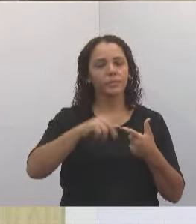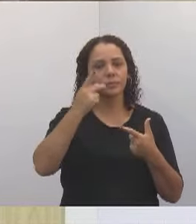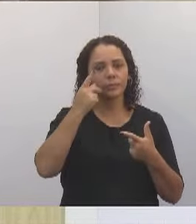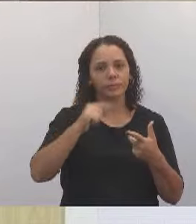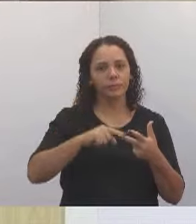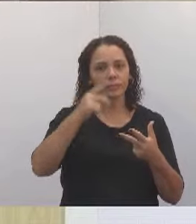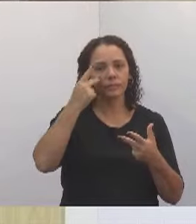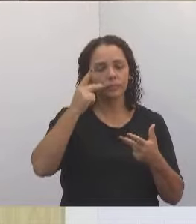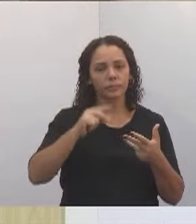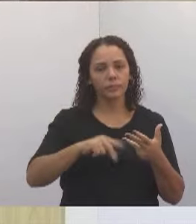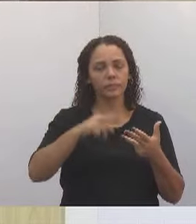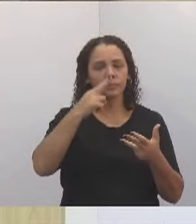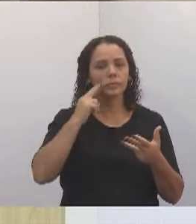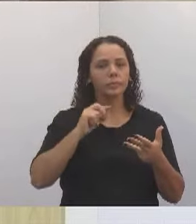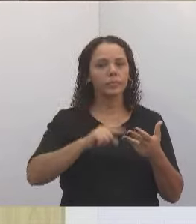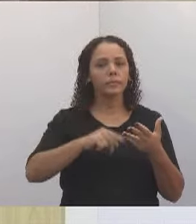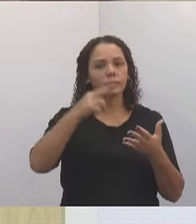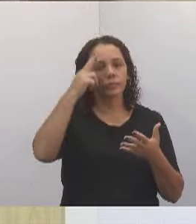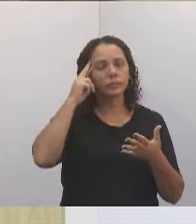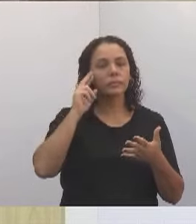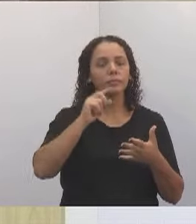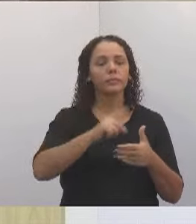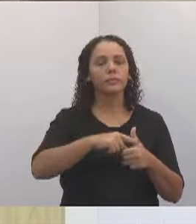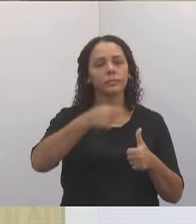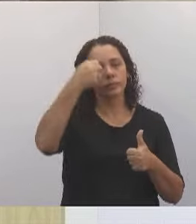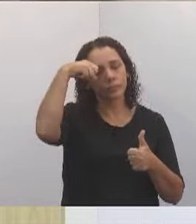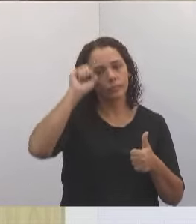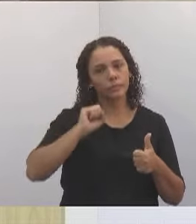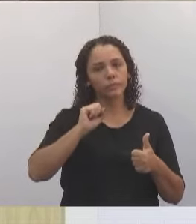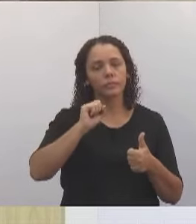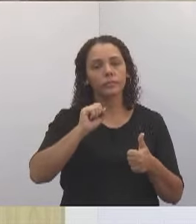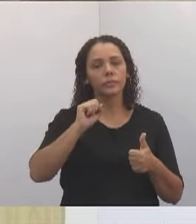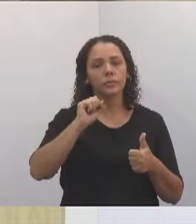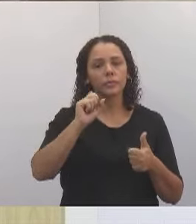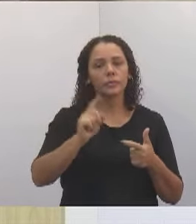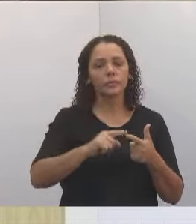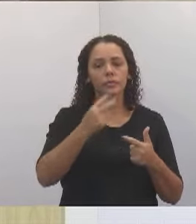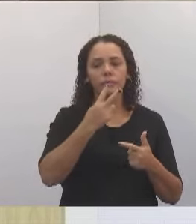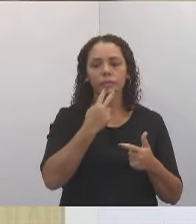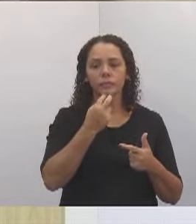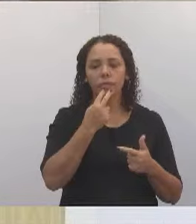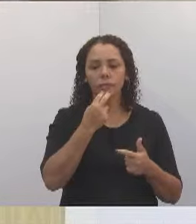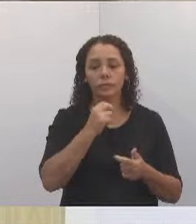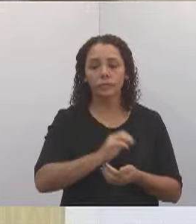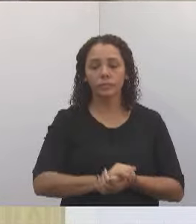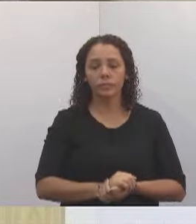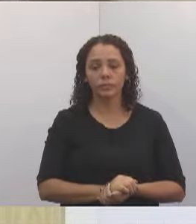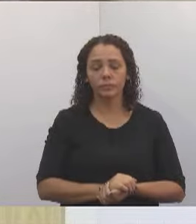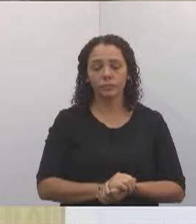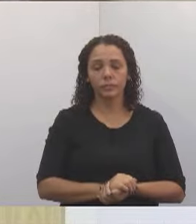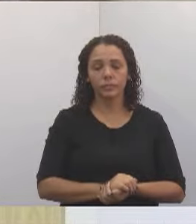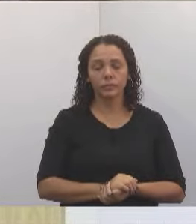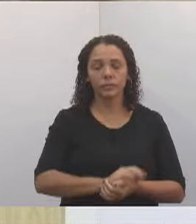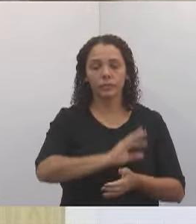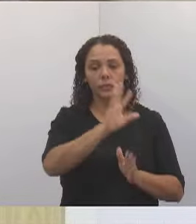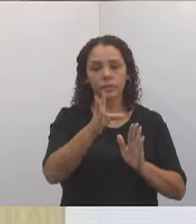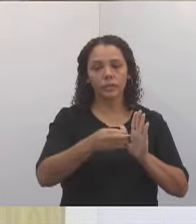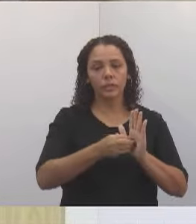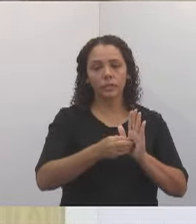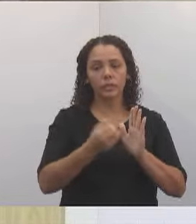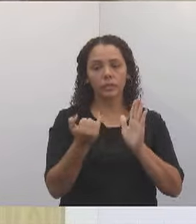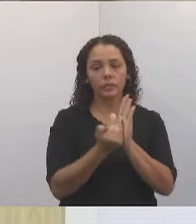Salomão, Rogério Timóteo, Roninha, Sônia Patas da Amizade e Valmir do Parque Meia Lua. Acrescenta o